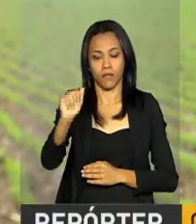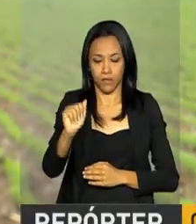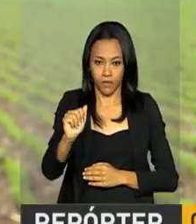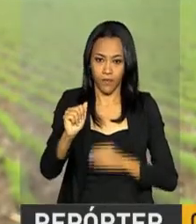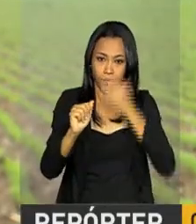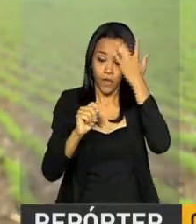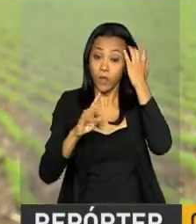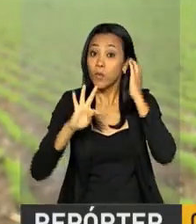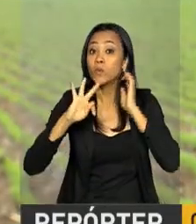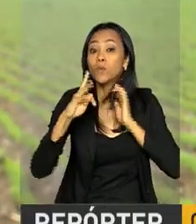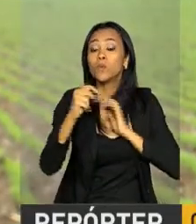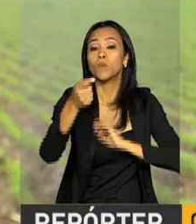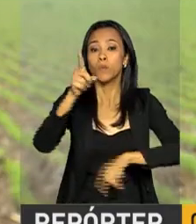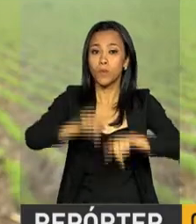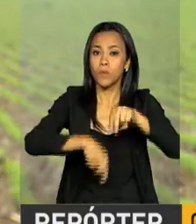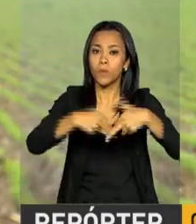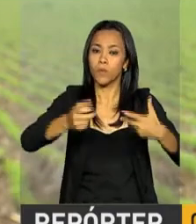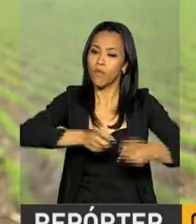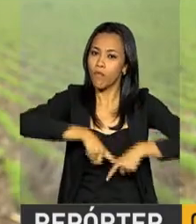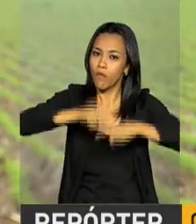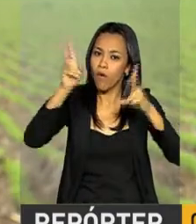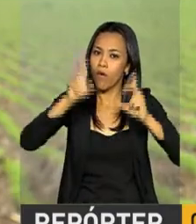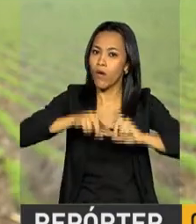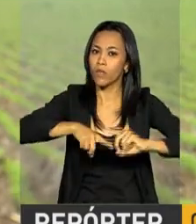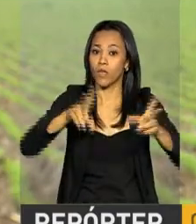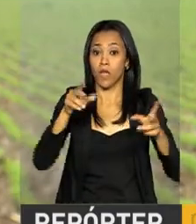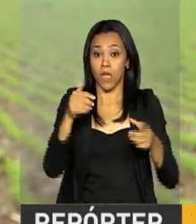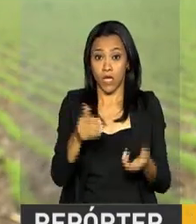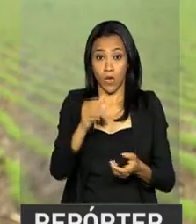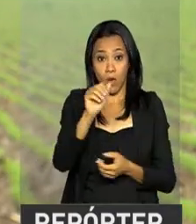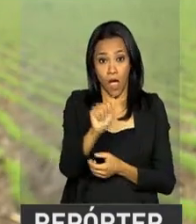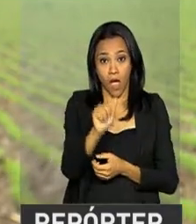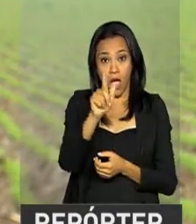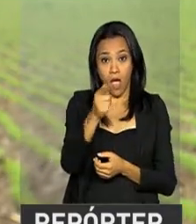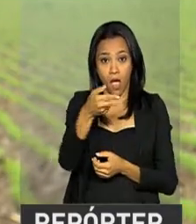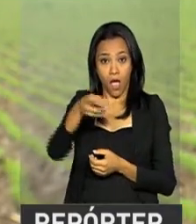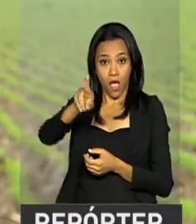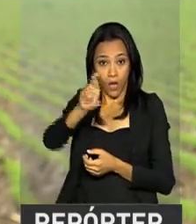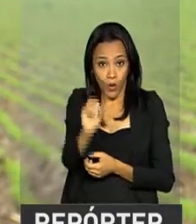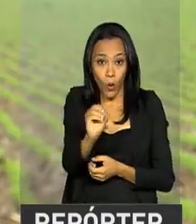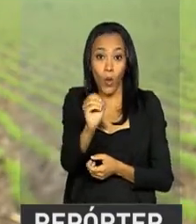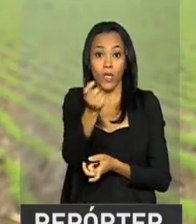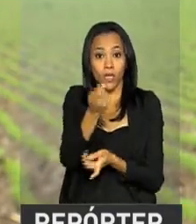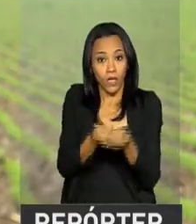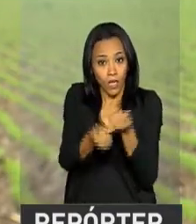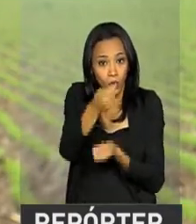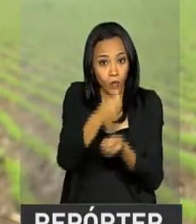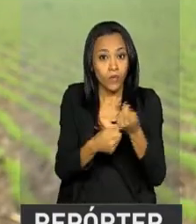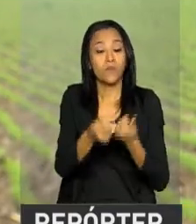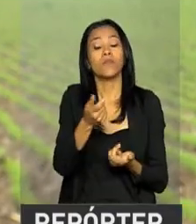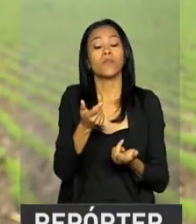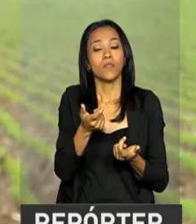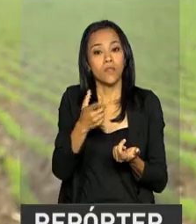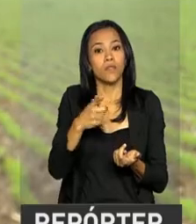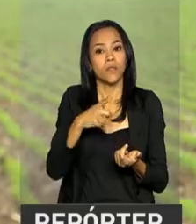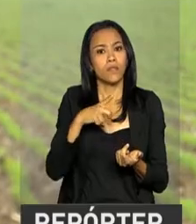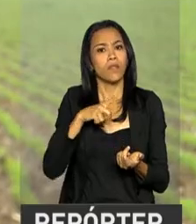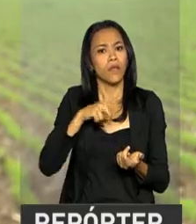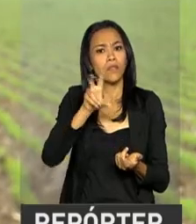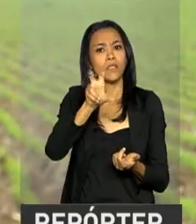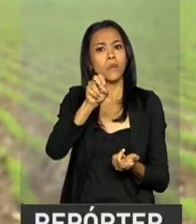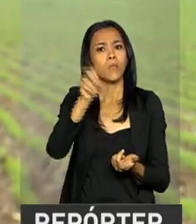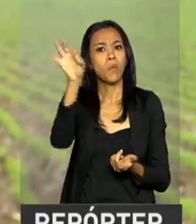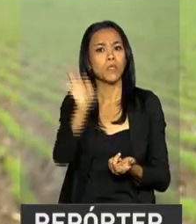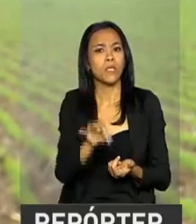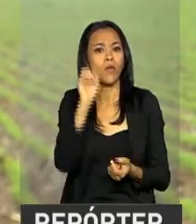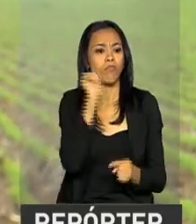exportada. Então ela vem sustentando o Brasil. O agronegócio como um todo vem em 50% do mercado de